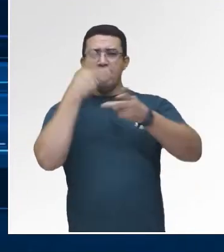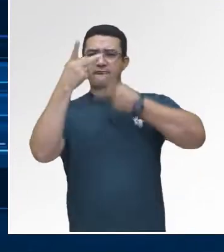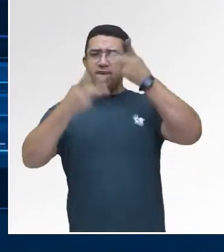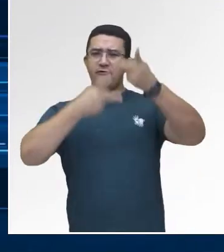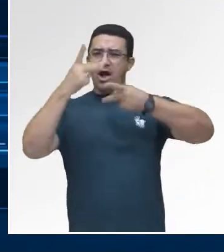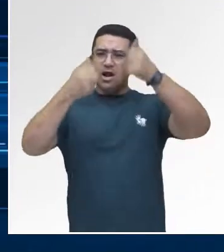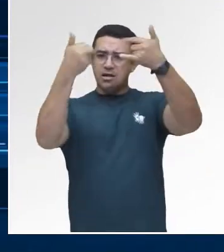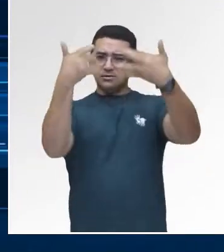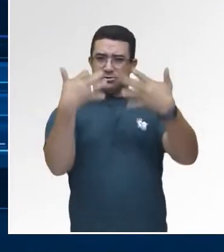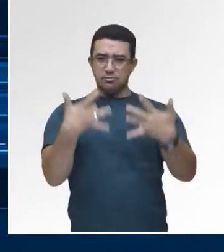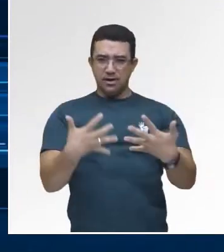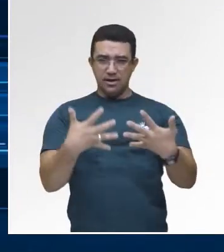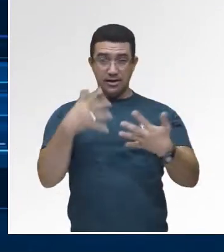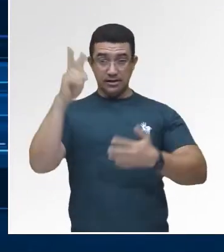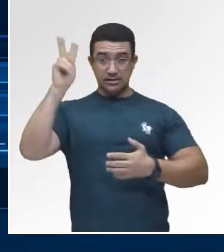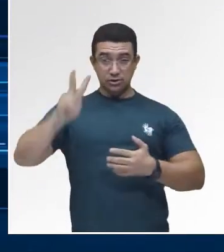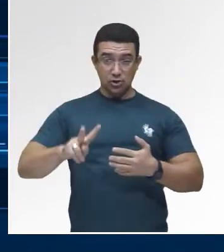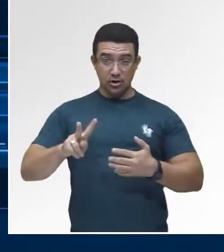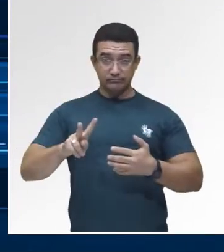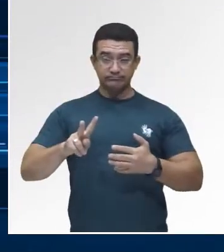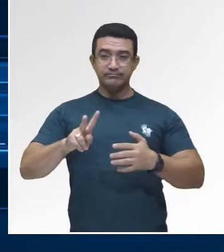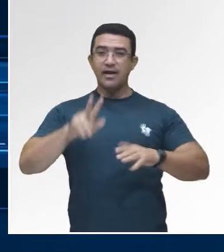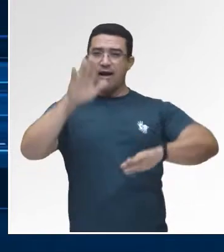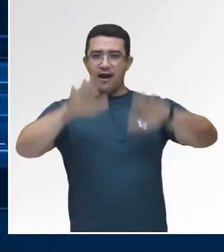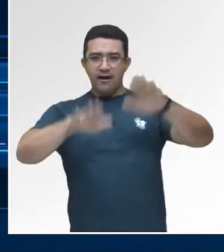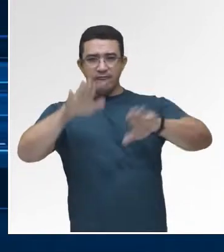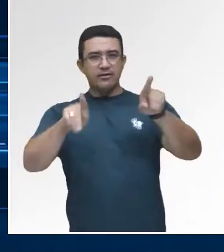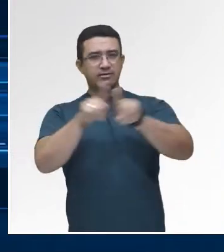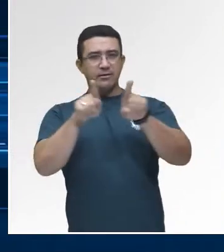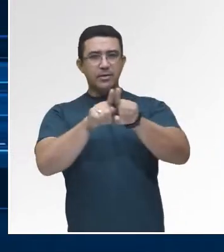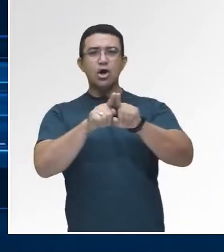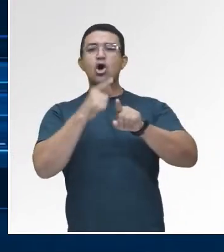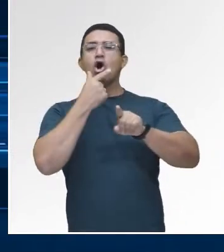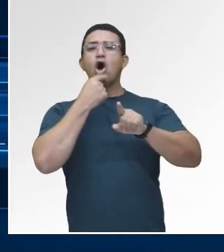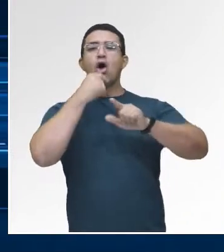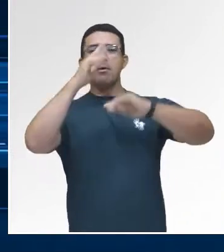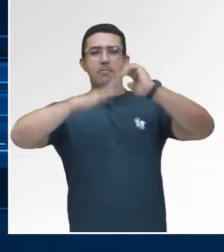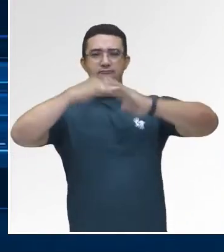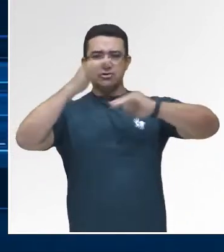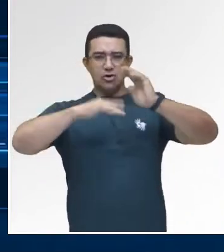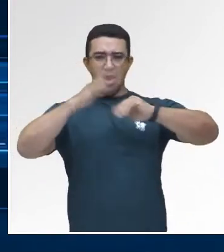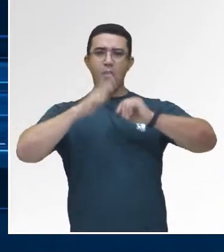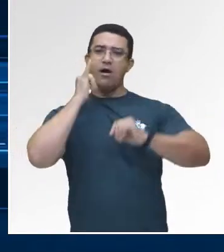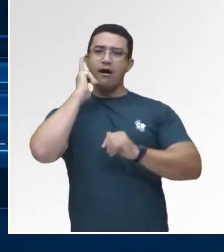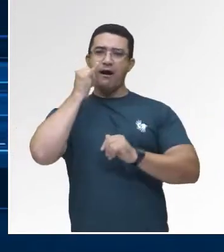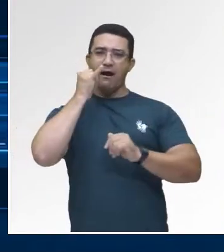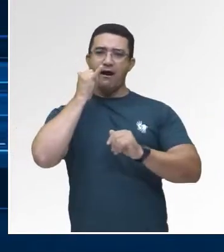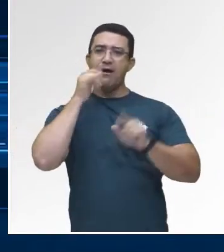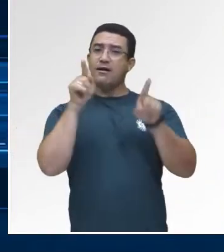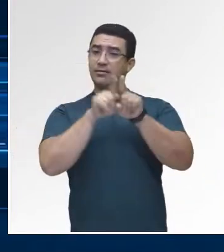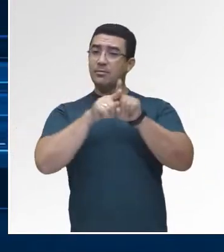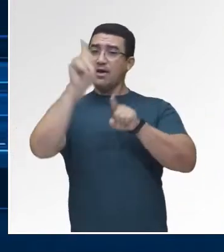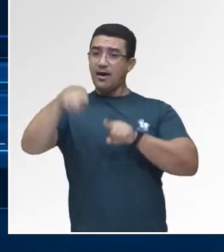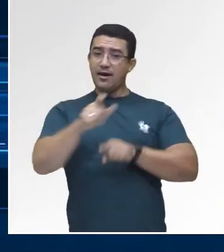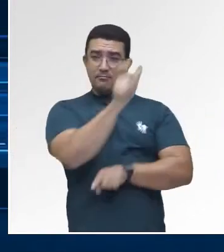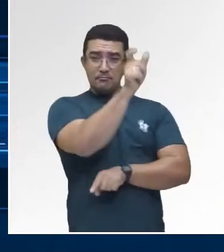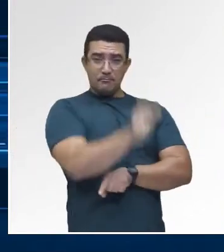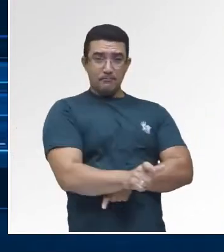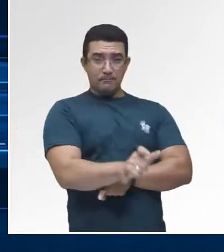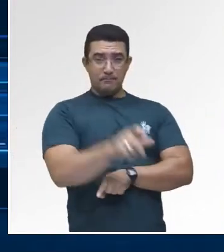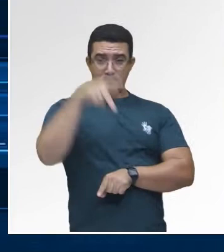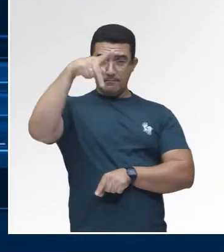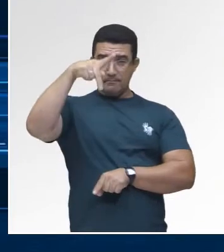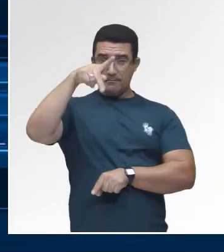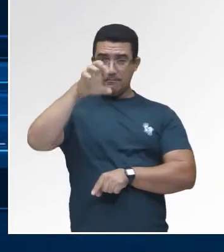Né? Muitas vezes o narrador ele também é um personagem da história. Ele pode participar ali da história e contar essa